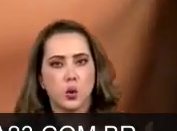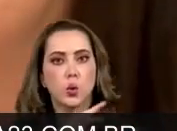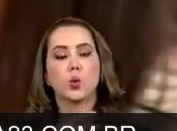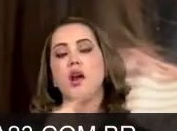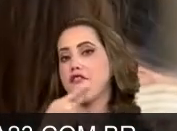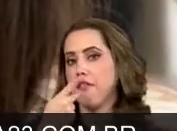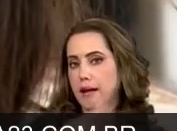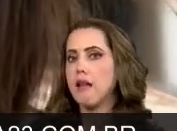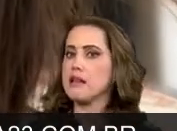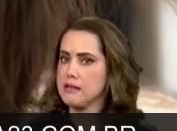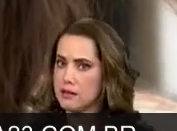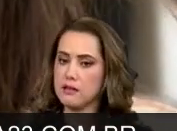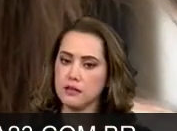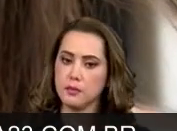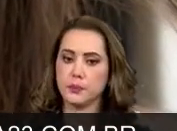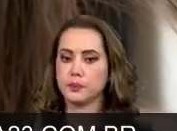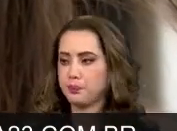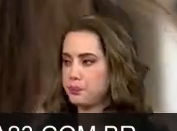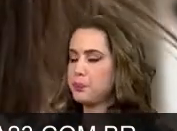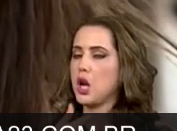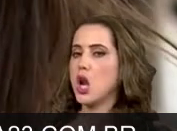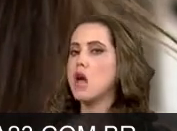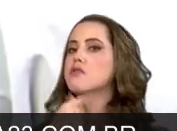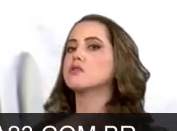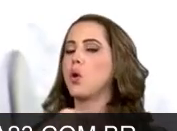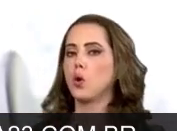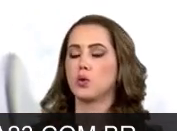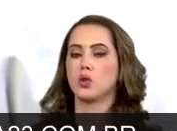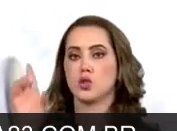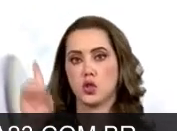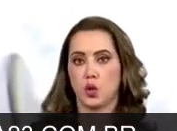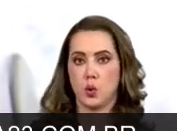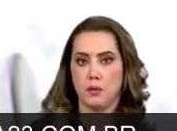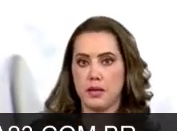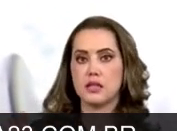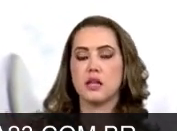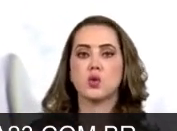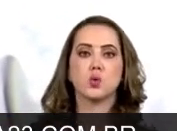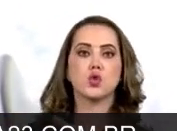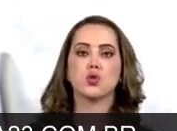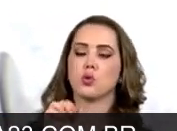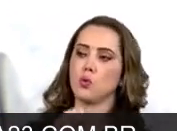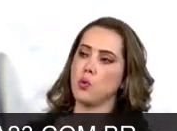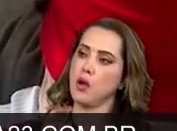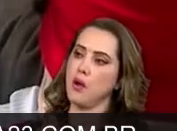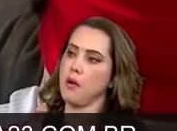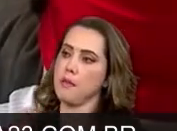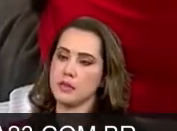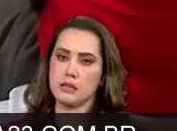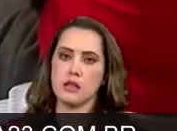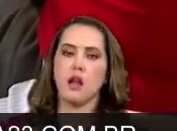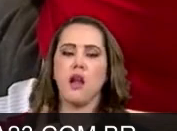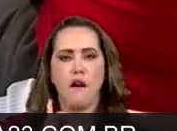fonoaudióloga Juliana Morina, diretora-presidente do Instituto ABCD, explica que o transtorno é hereditário. Muitos